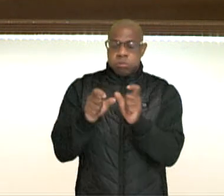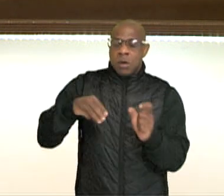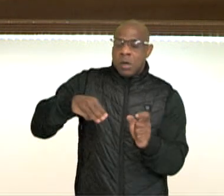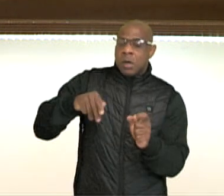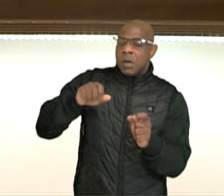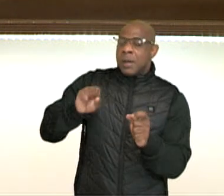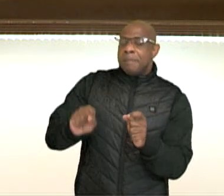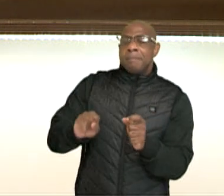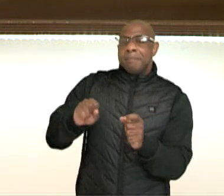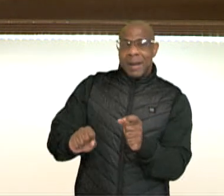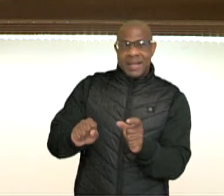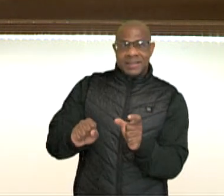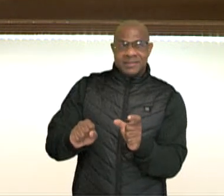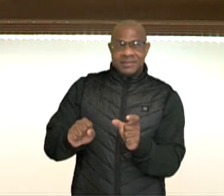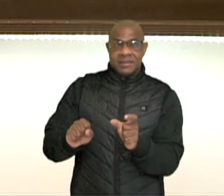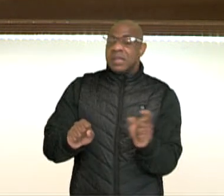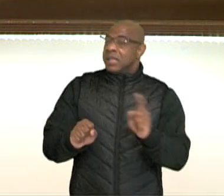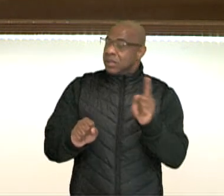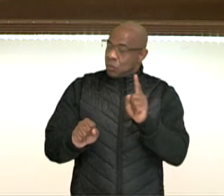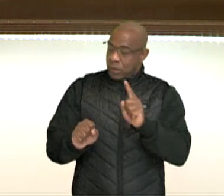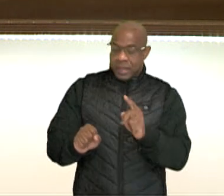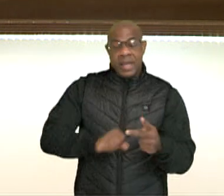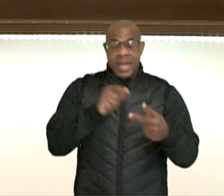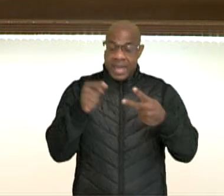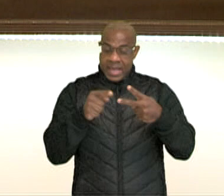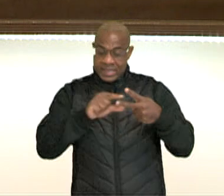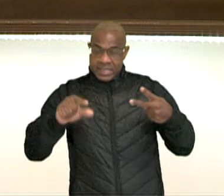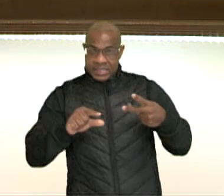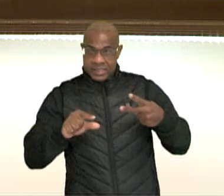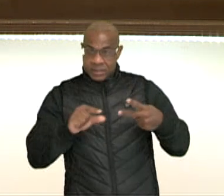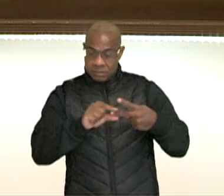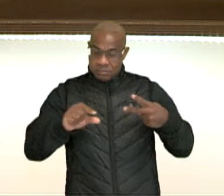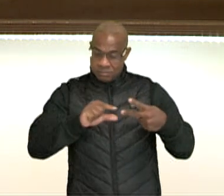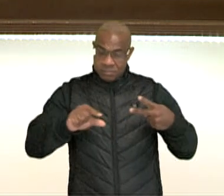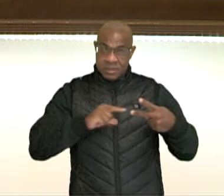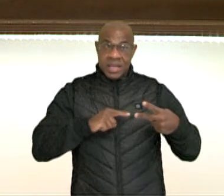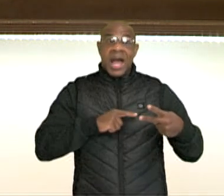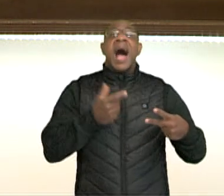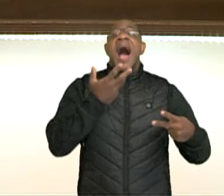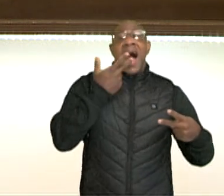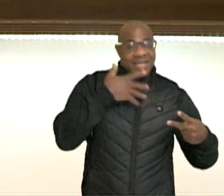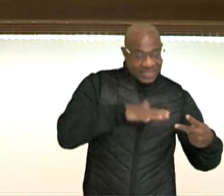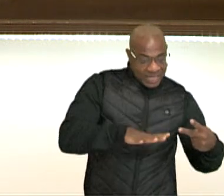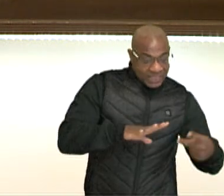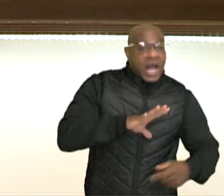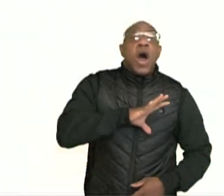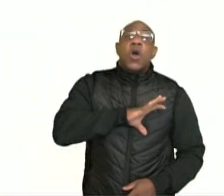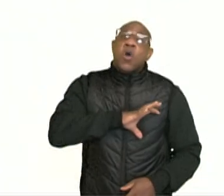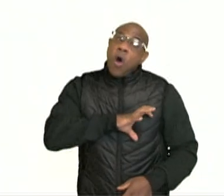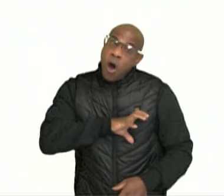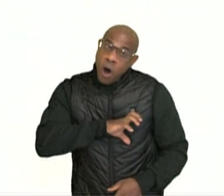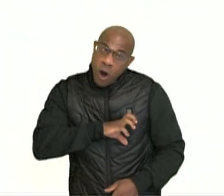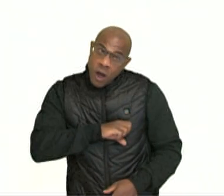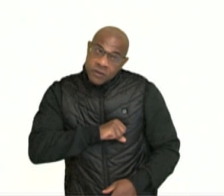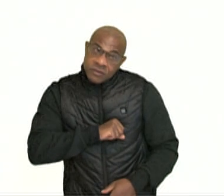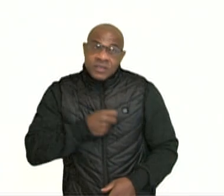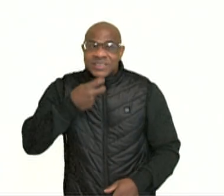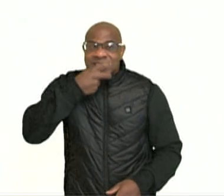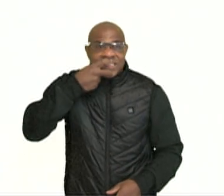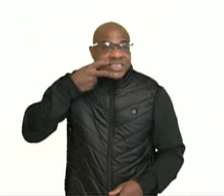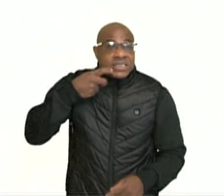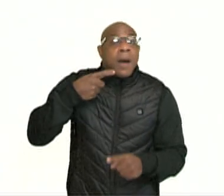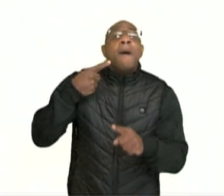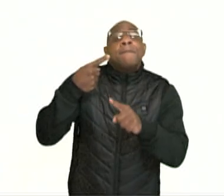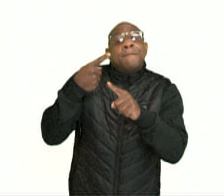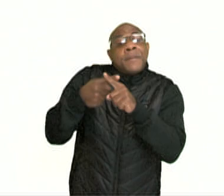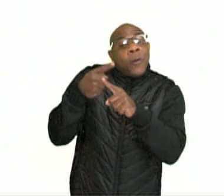o porquê. As crianças gostam dos aparelhos porque são coloridos. Então, aqui eu tenho